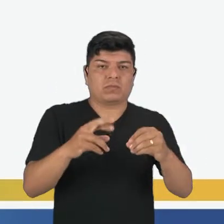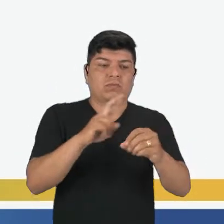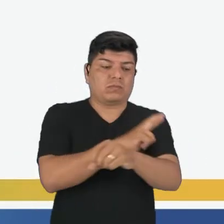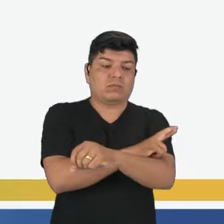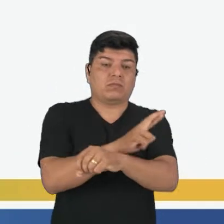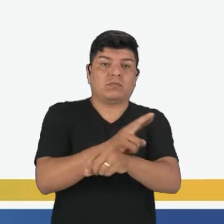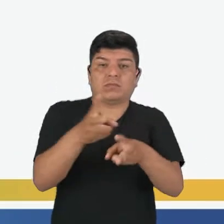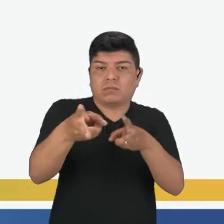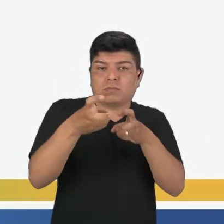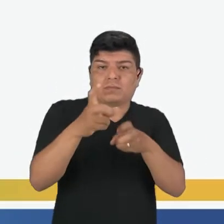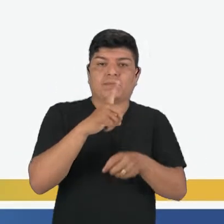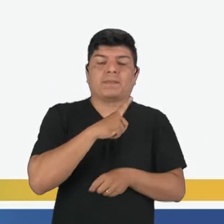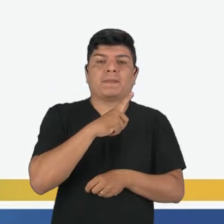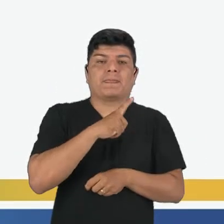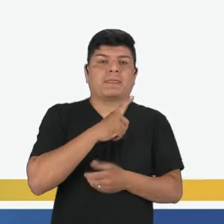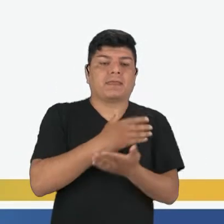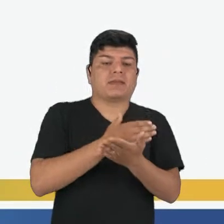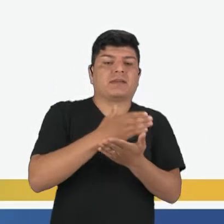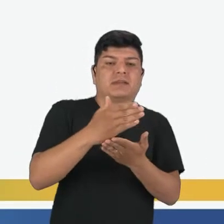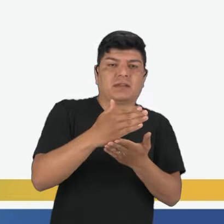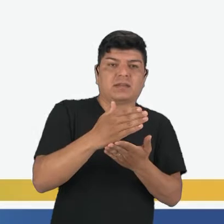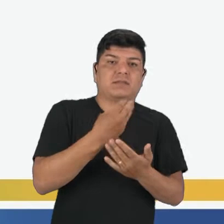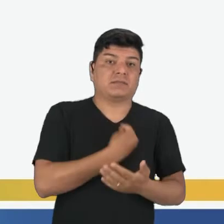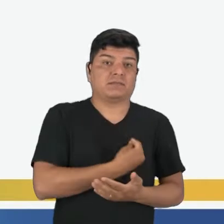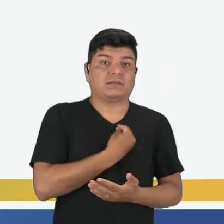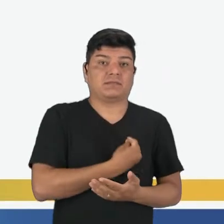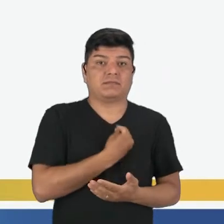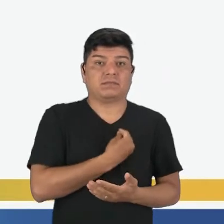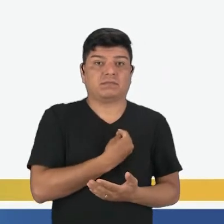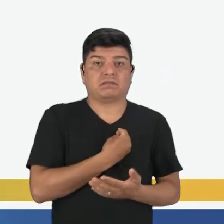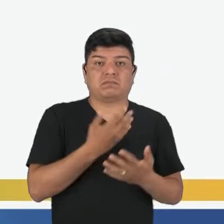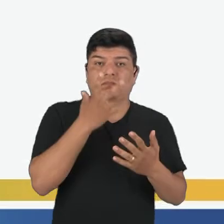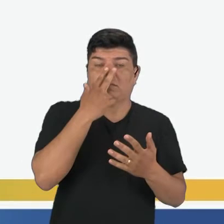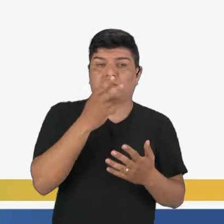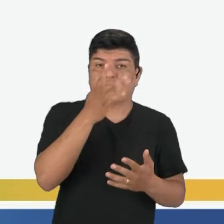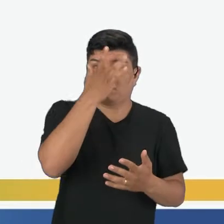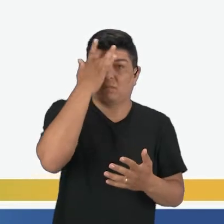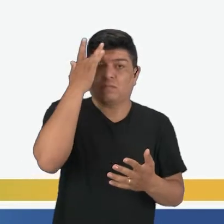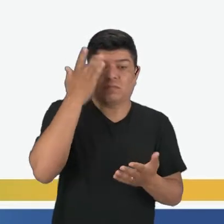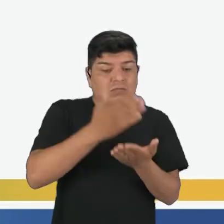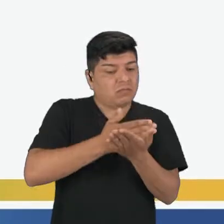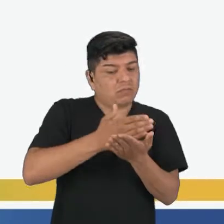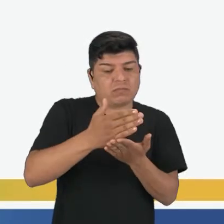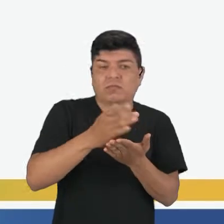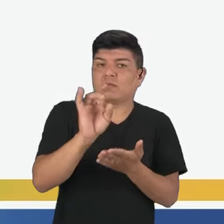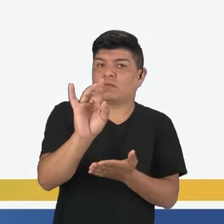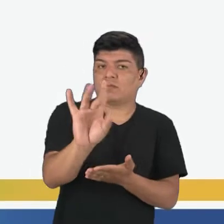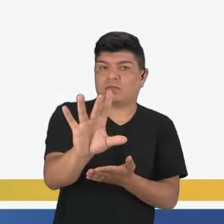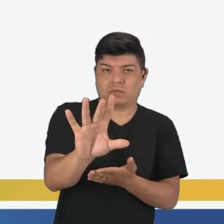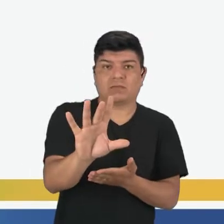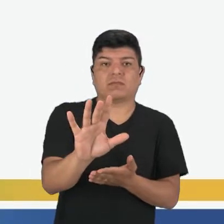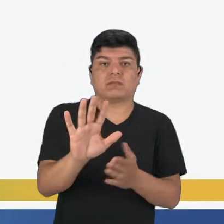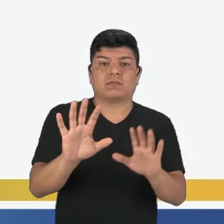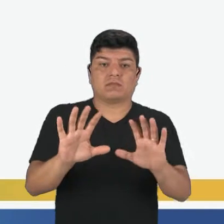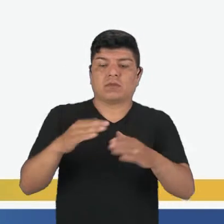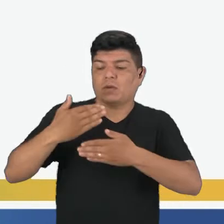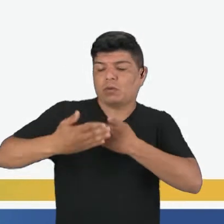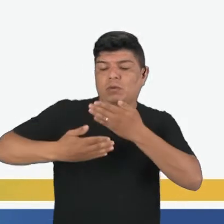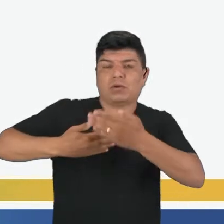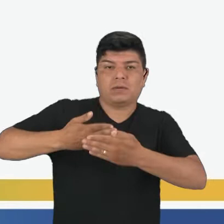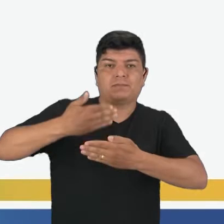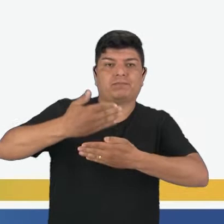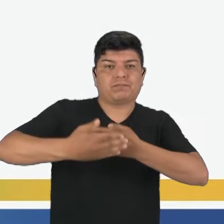noção, né? Quem começa nela, digamos, é um neófito, é apenas um iniciante. À medida que o tempo